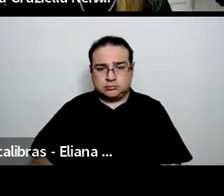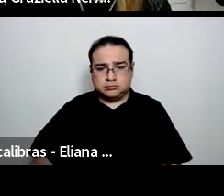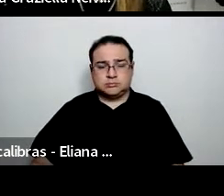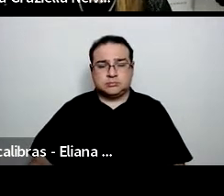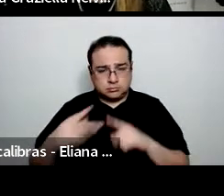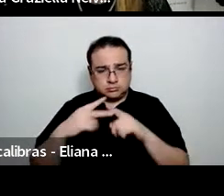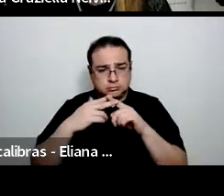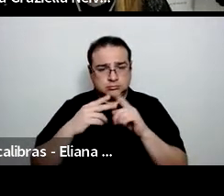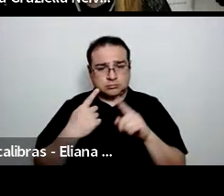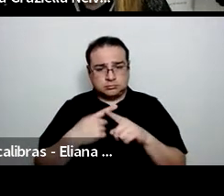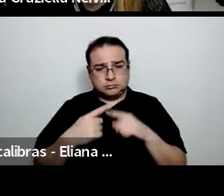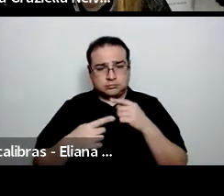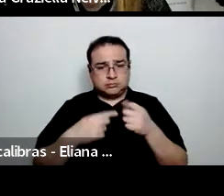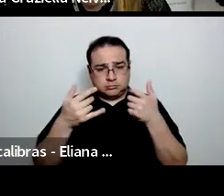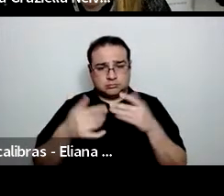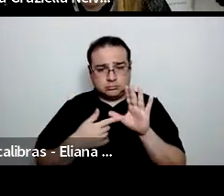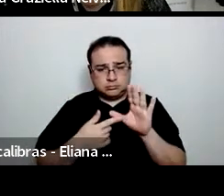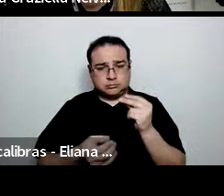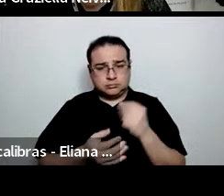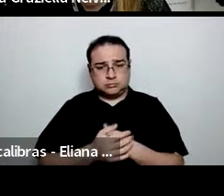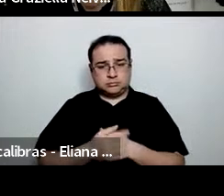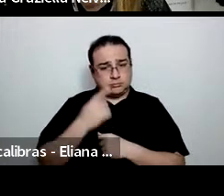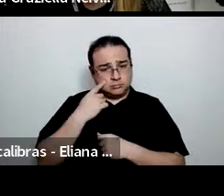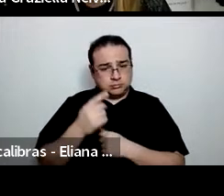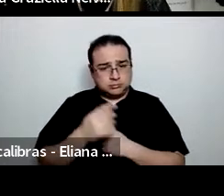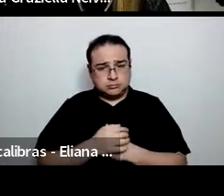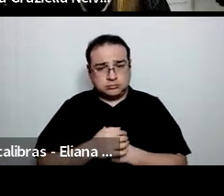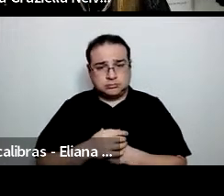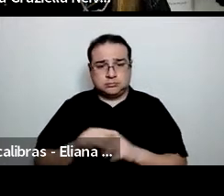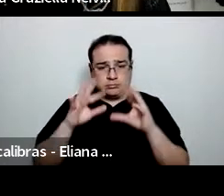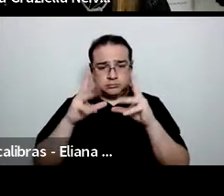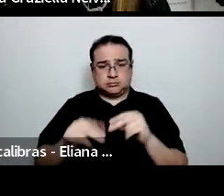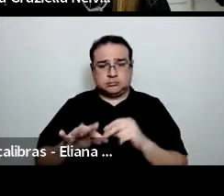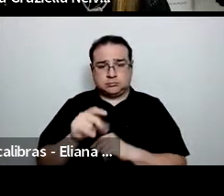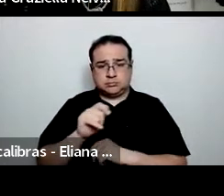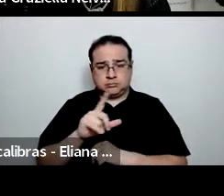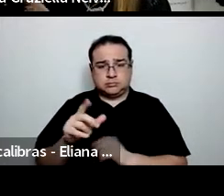e ela da doutora Ana Total